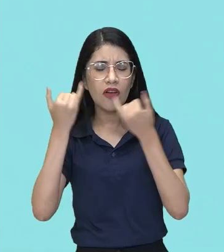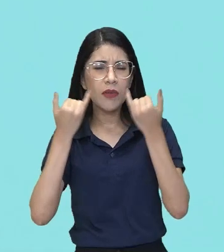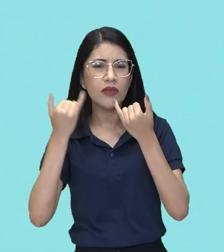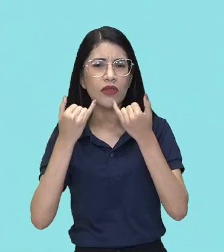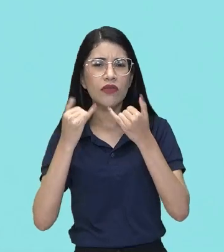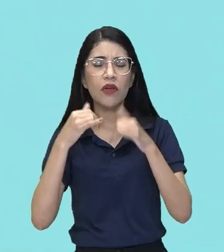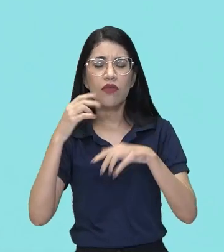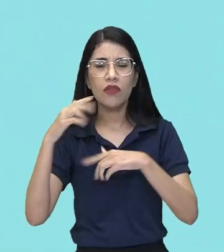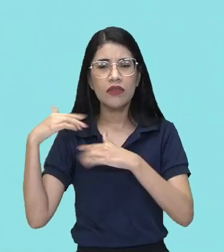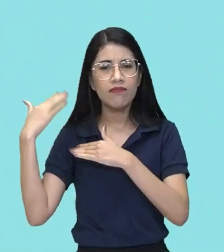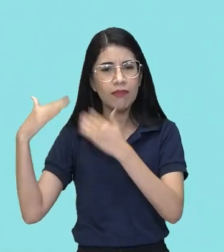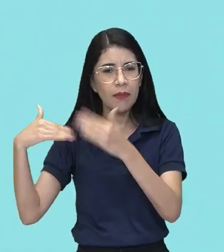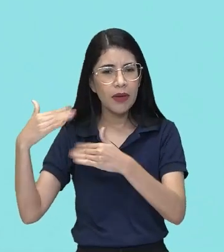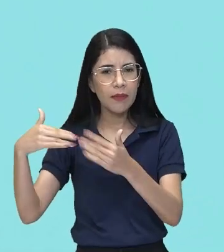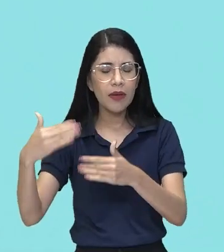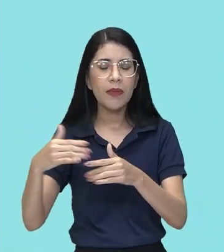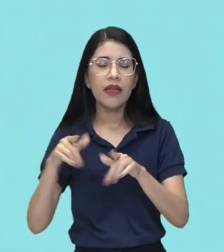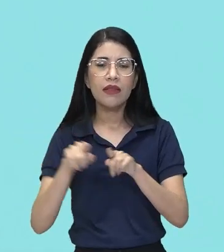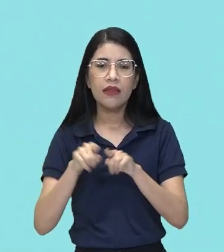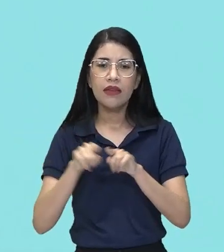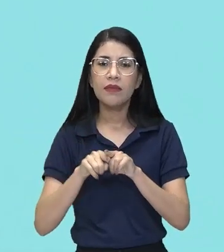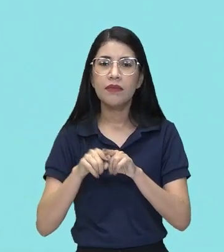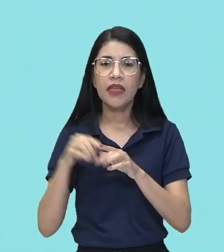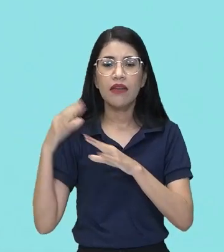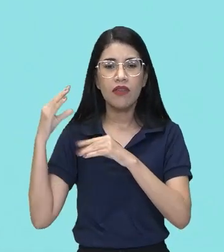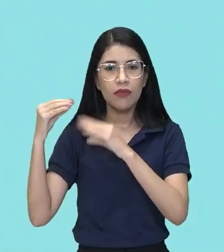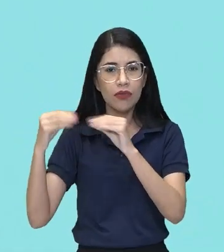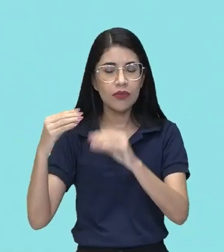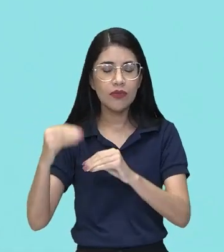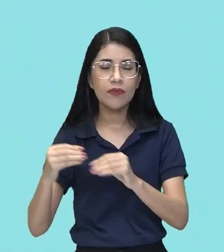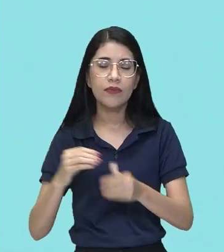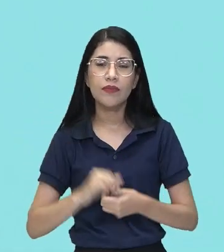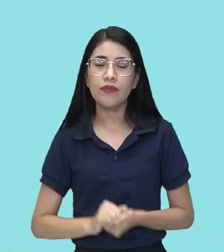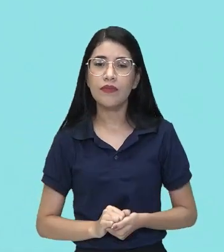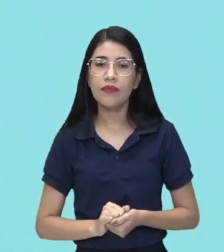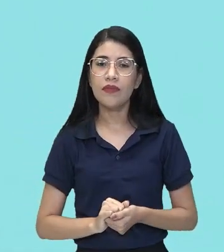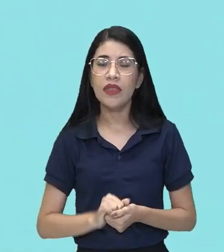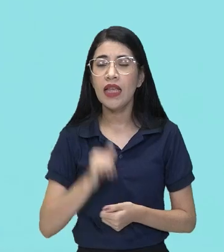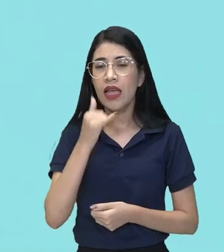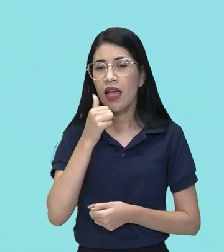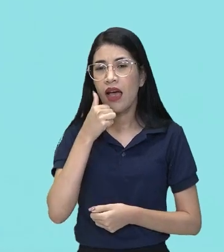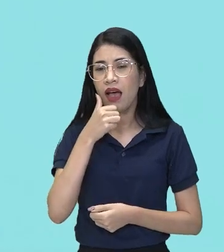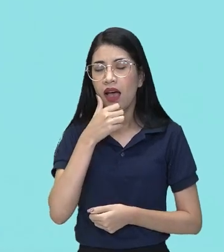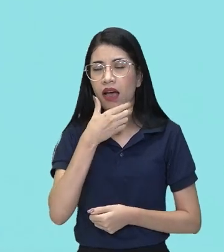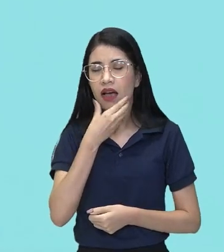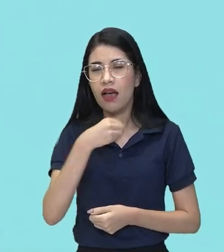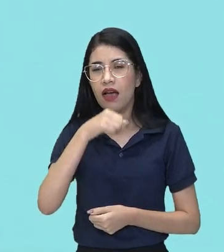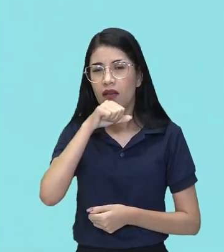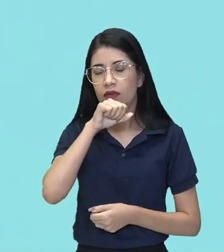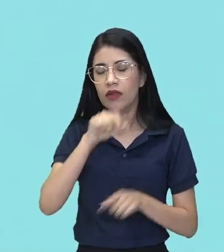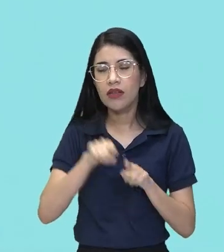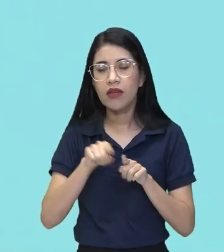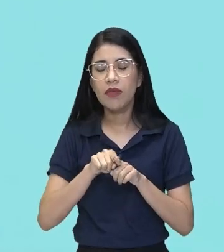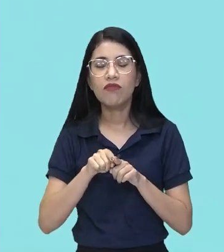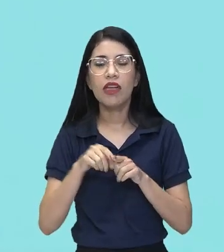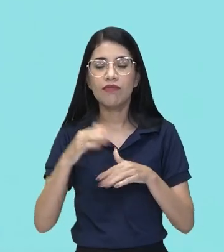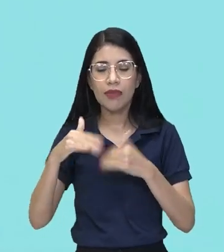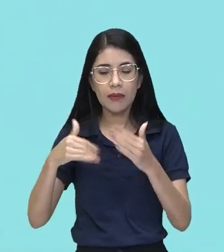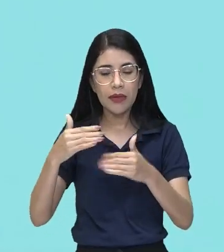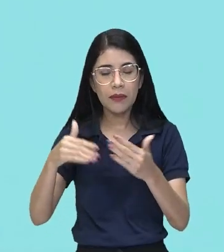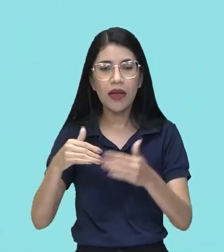conhecimentos que foram passados de forma oral, né? A avó vai contando para a mãe, que vai contando para a filha, e assim